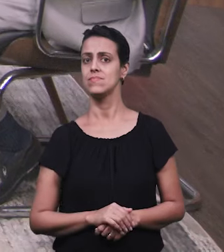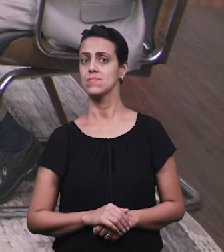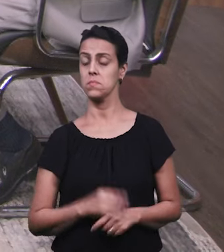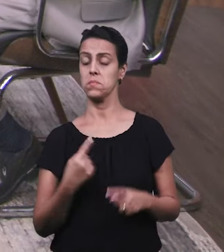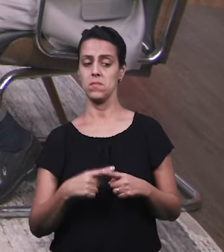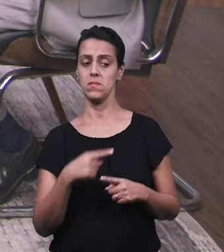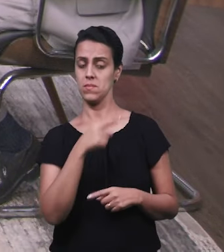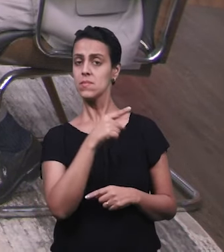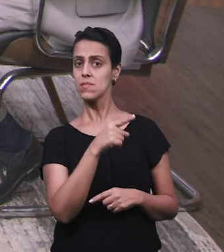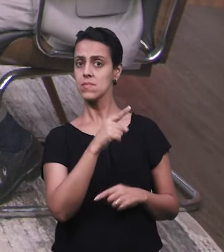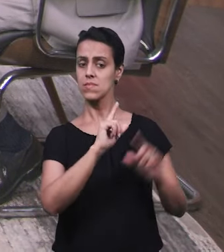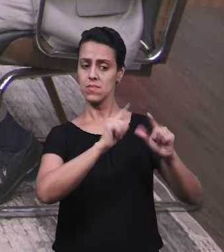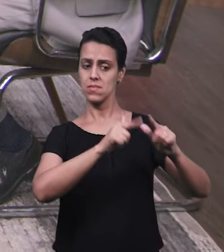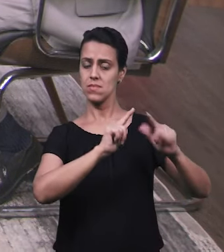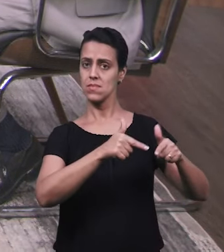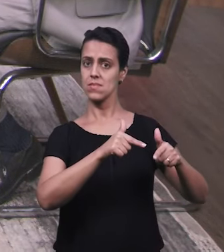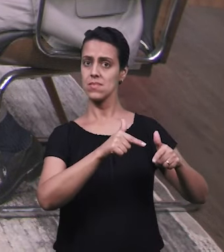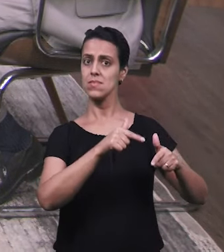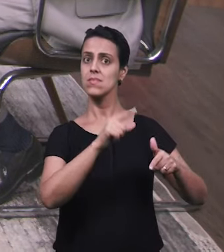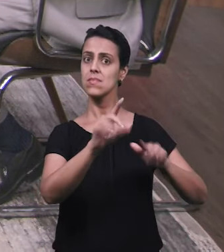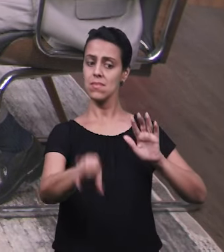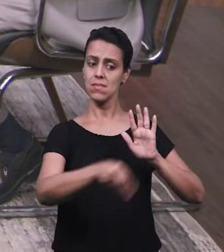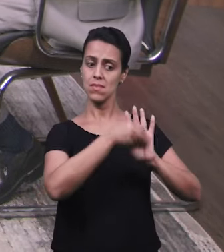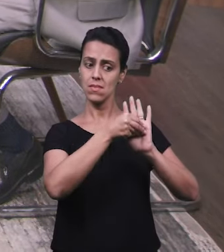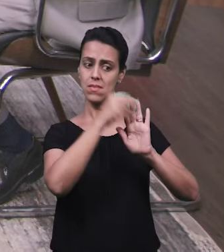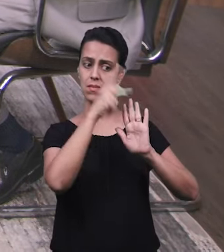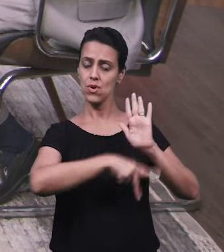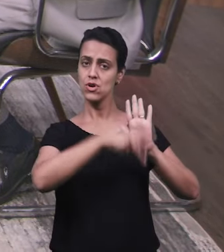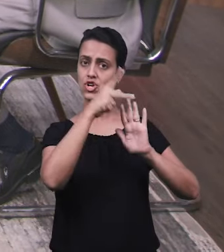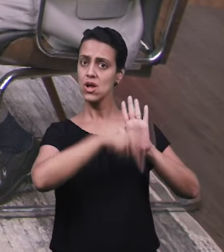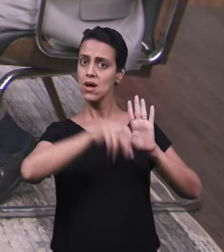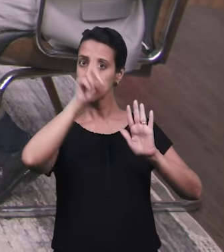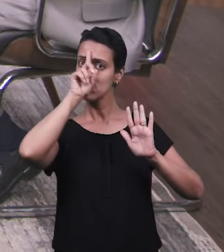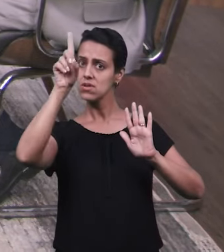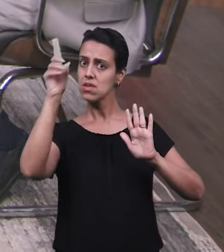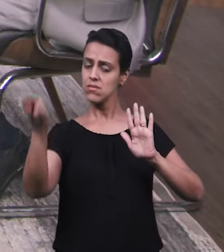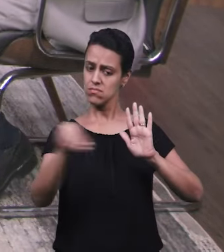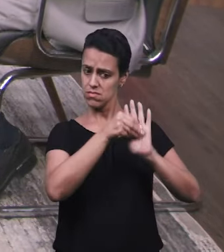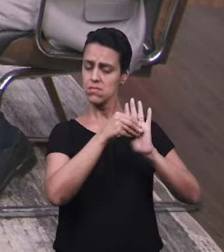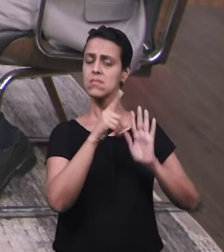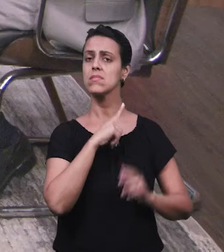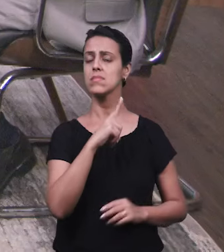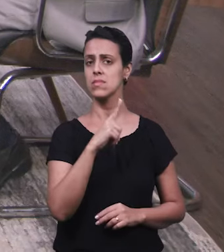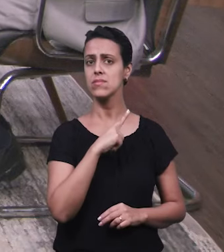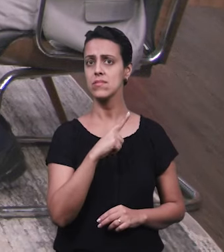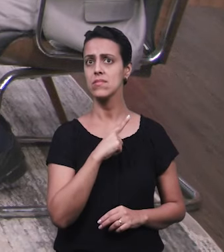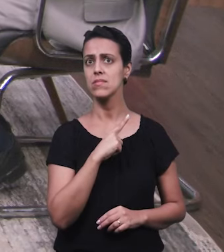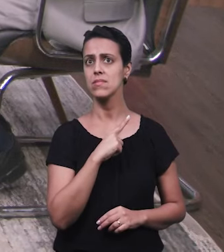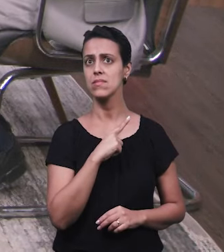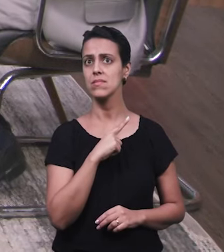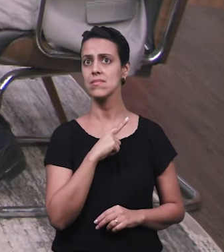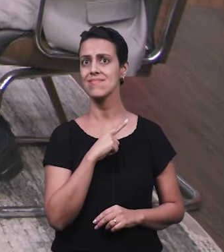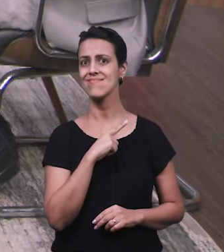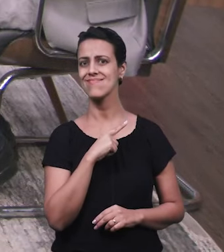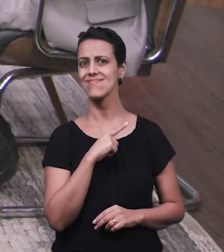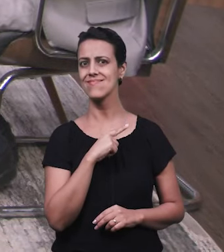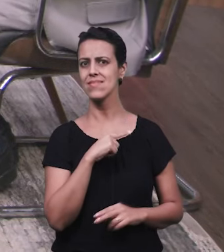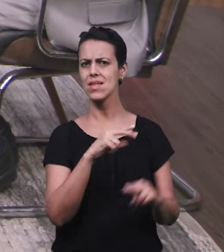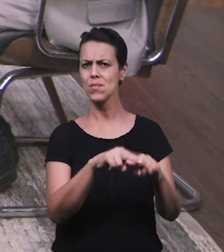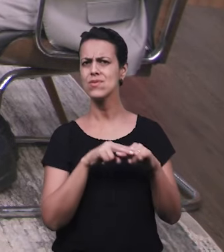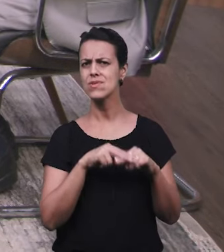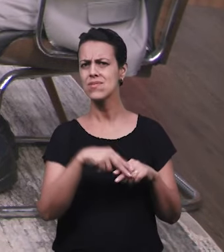talvez, Israel está no projeto de Deus para a recuperação da